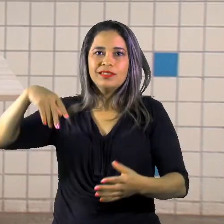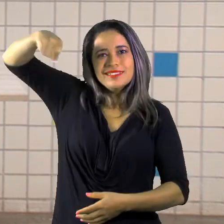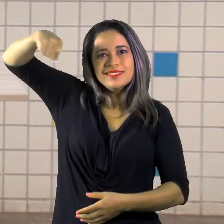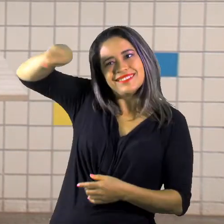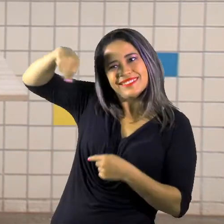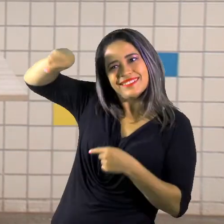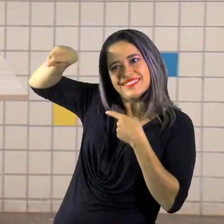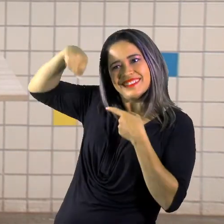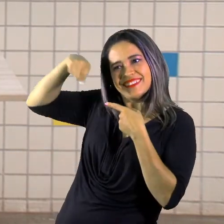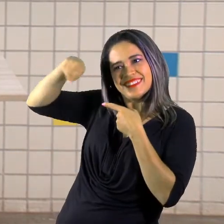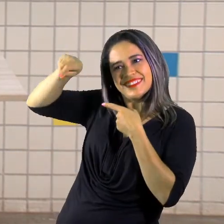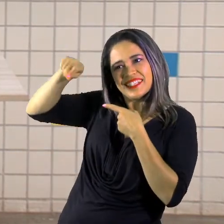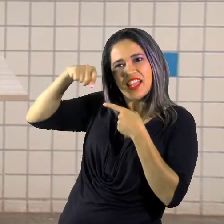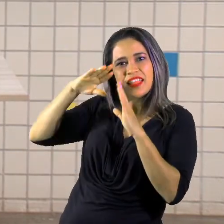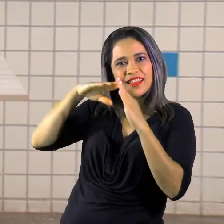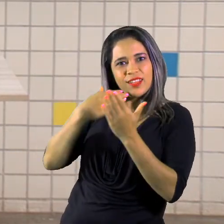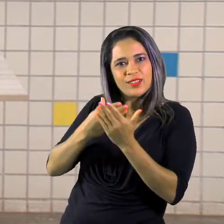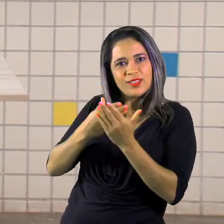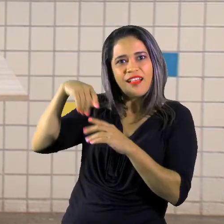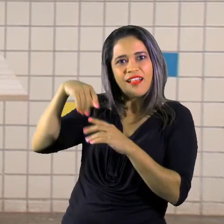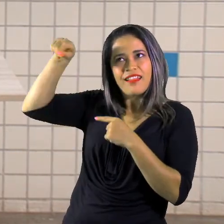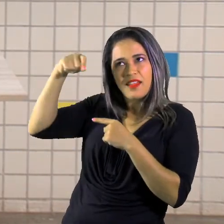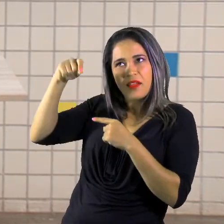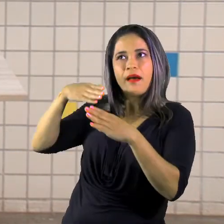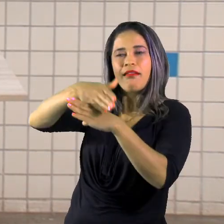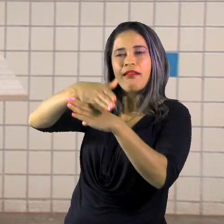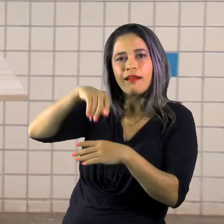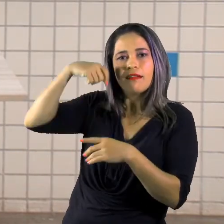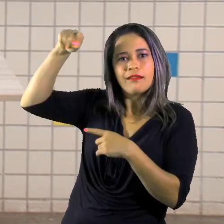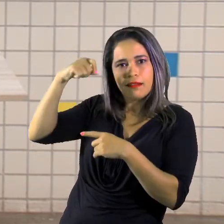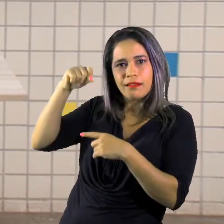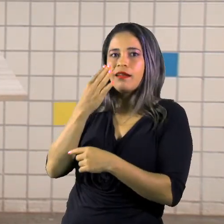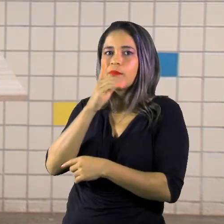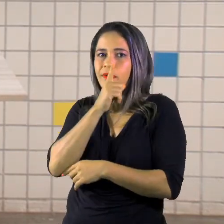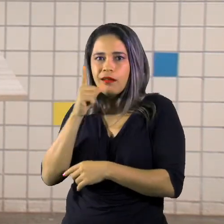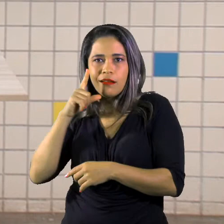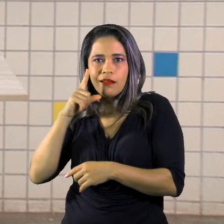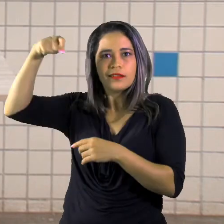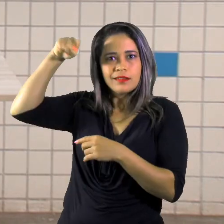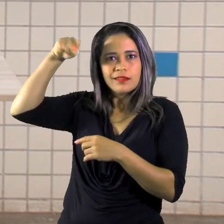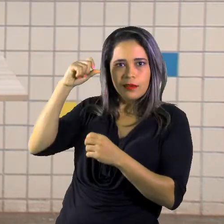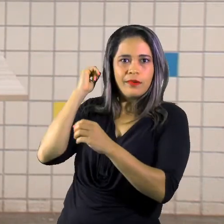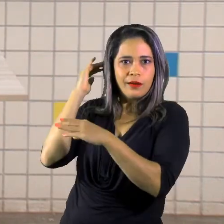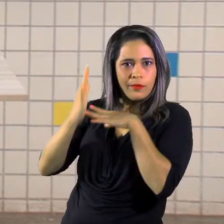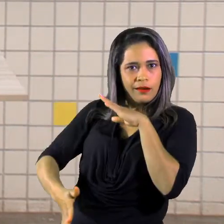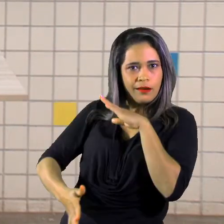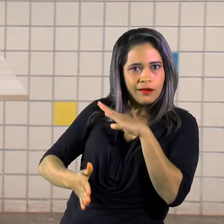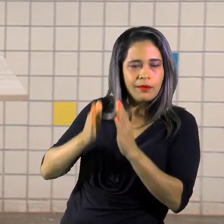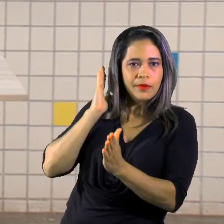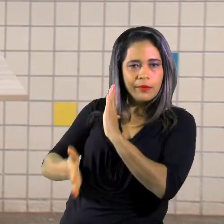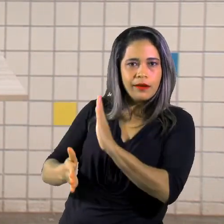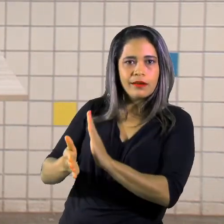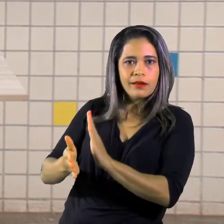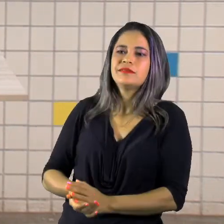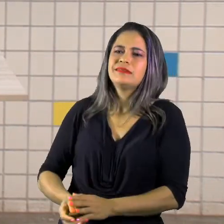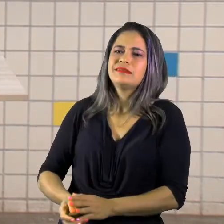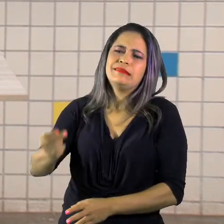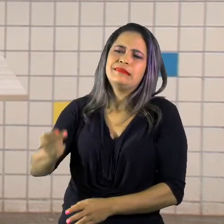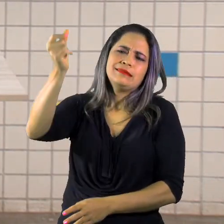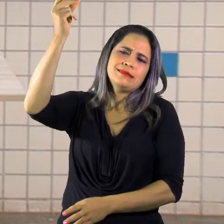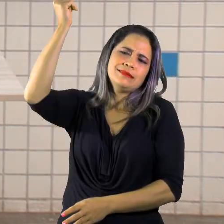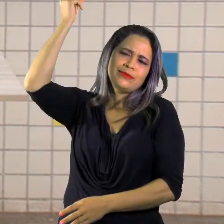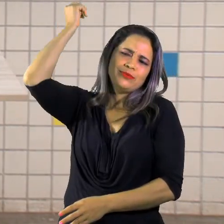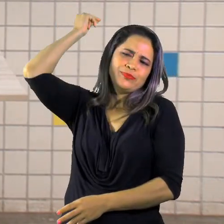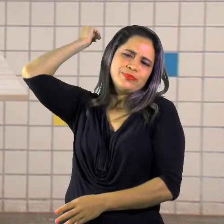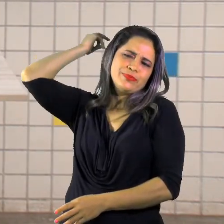vocês. Vocês não têm a sirene para entrar, a sirene para ir para o lanche, a sirene para ir embora? Essa sirene ela adventa lá da Revolução